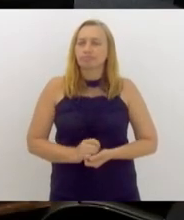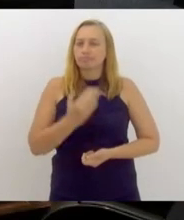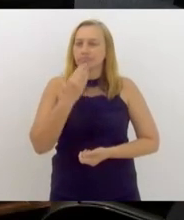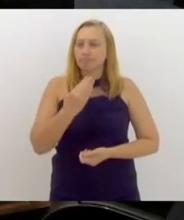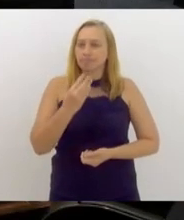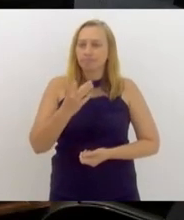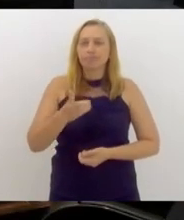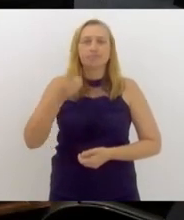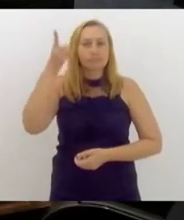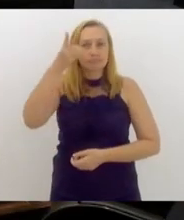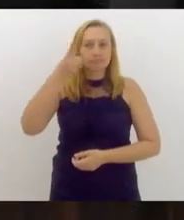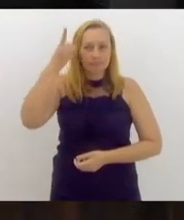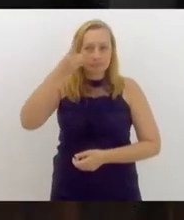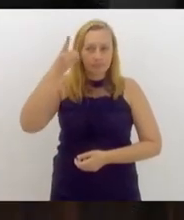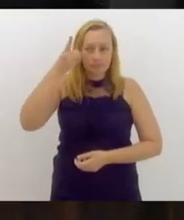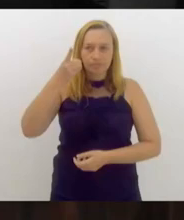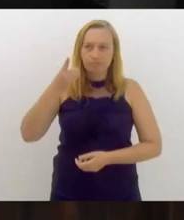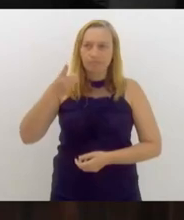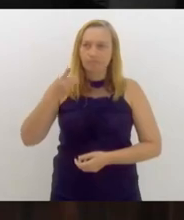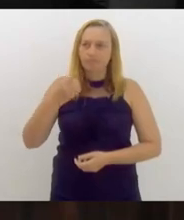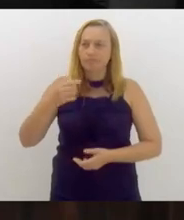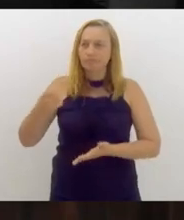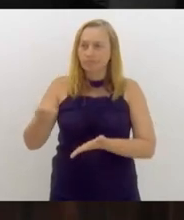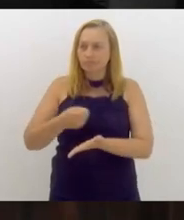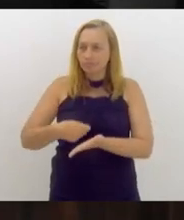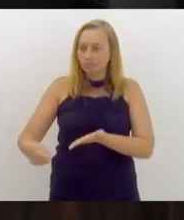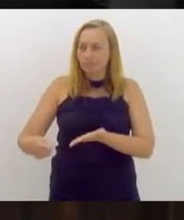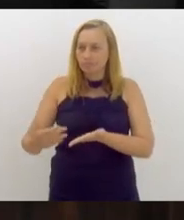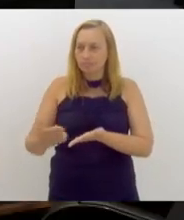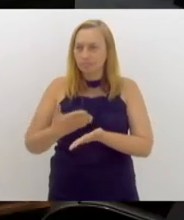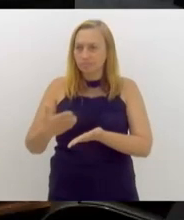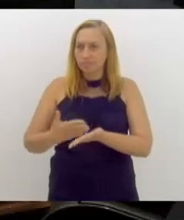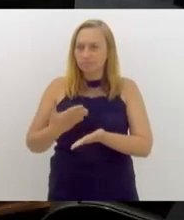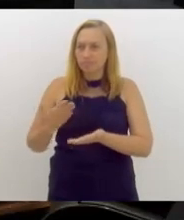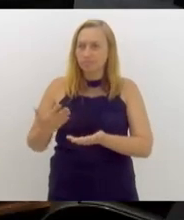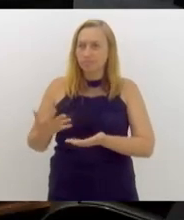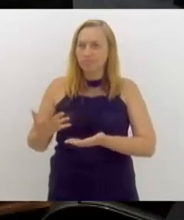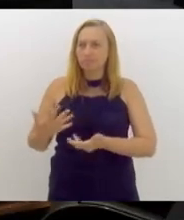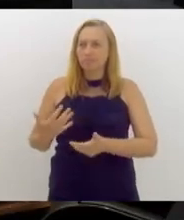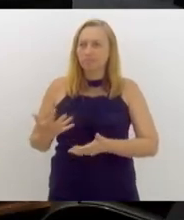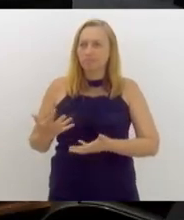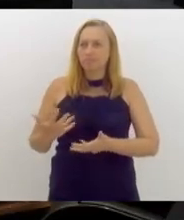Solicito o nobre deputado que possa comparecer para assinar o livro de posse.